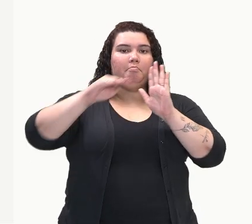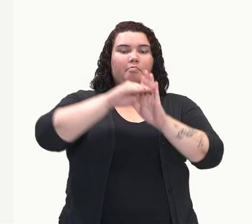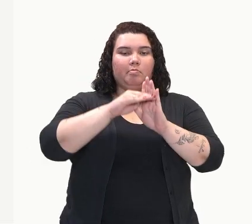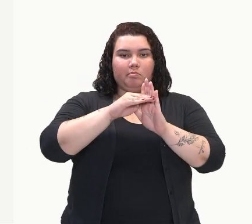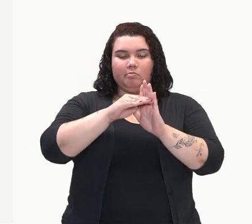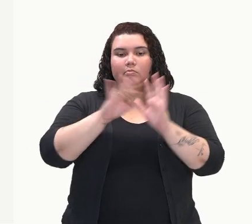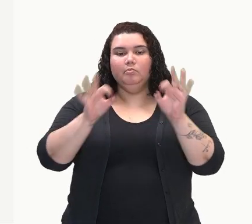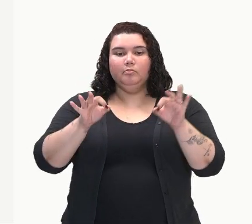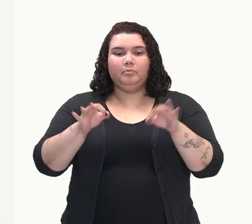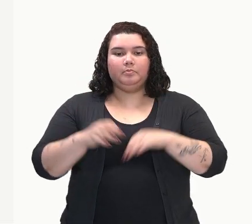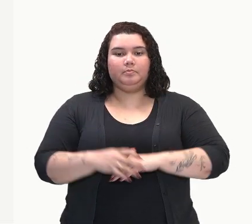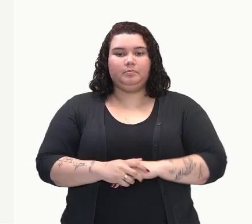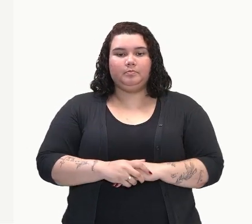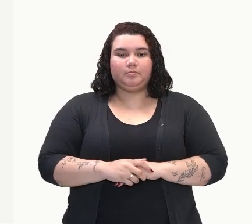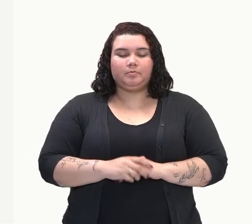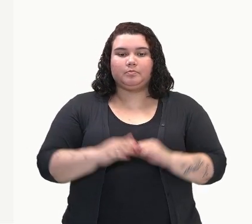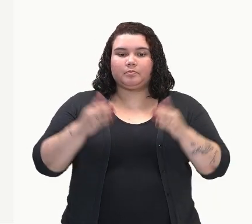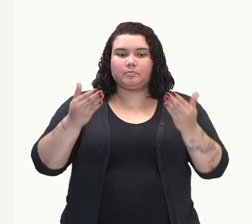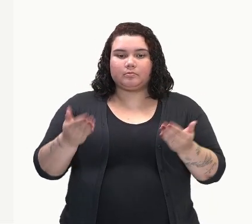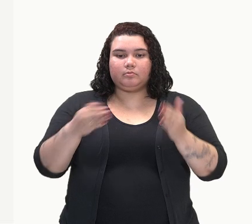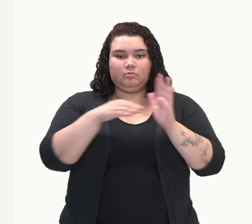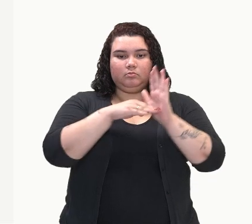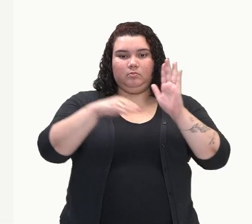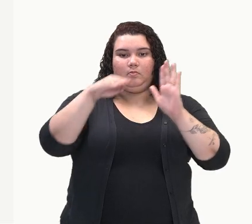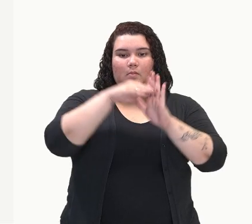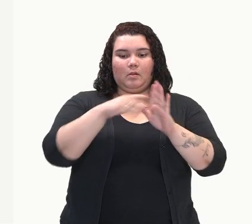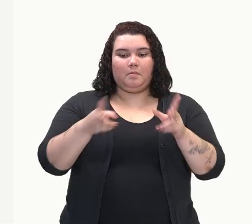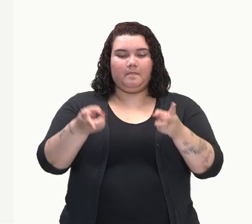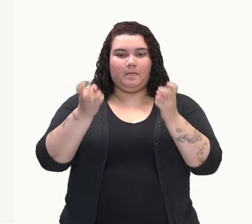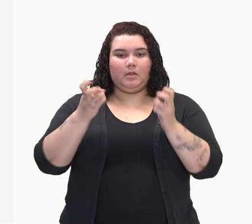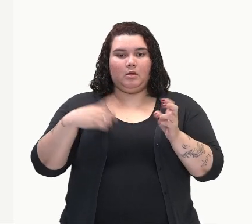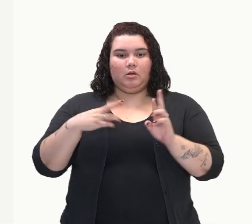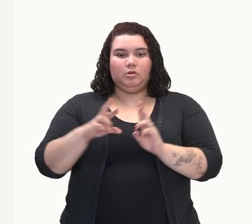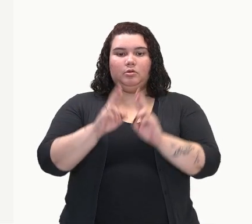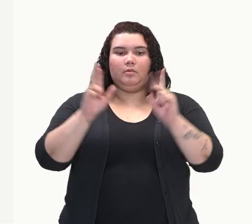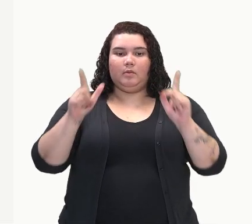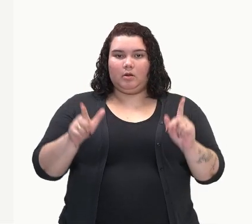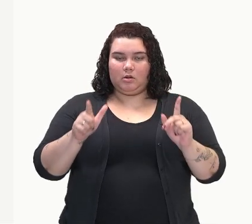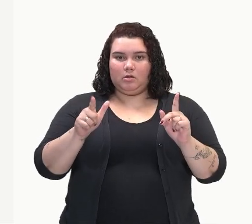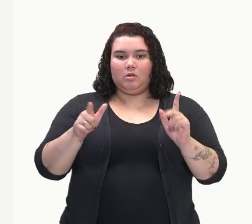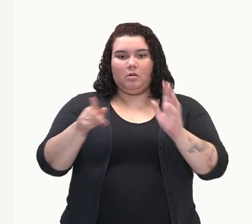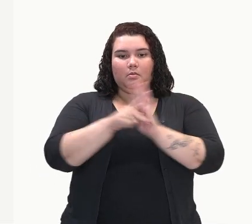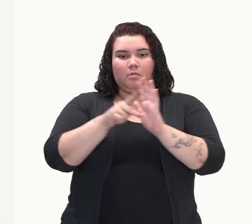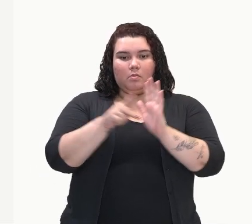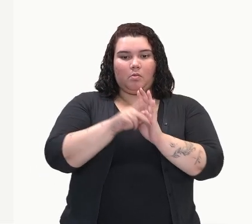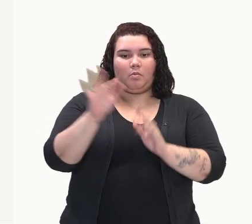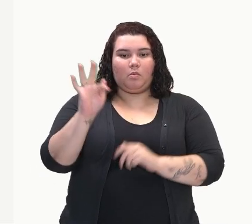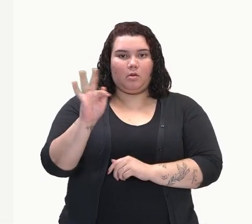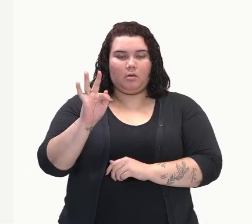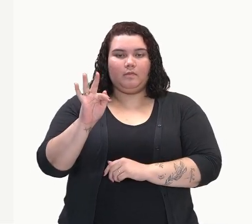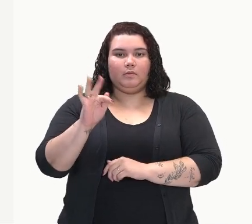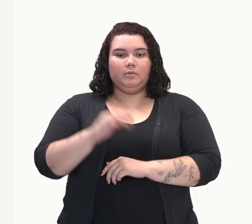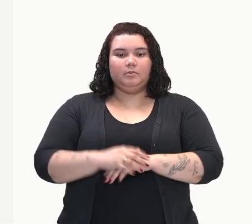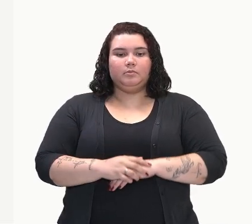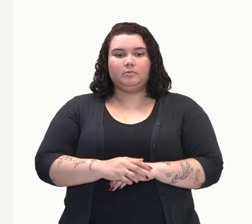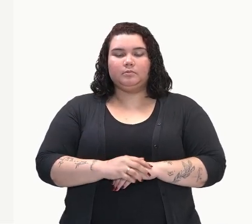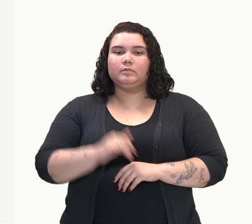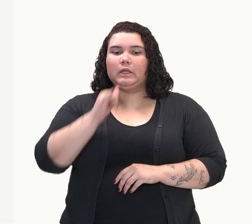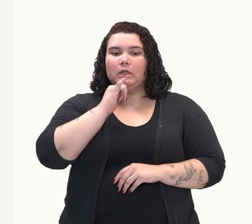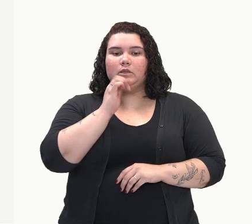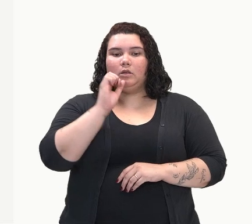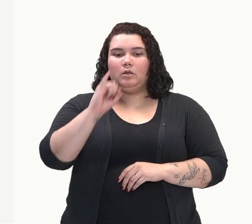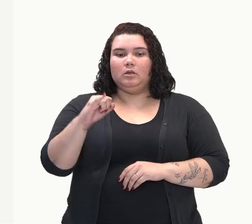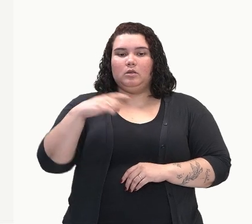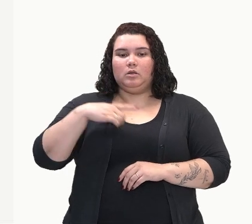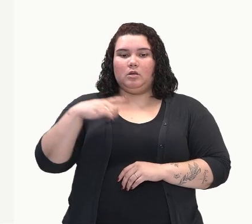a intensidade dessa força resultante corresponde à diferença das intensidades das forças que atuam. Aí, no caso, se eu tiver uma força